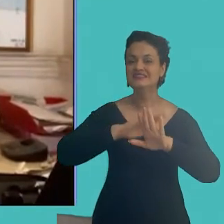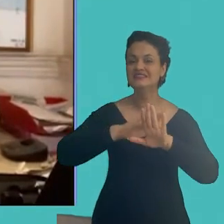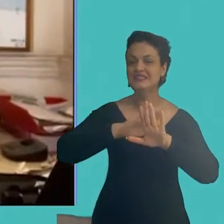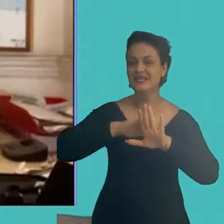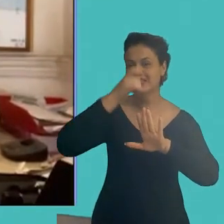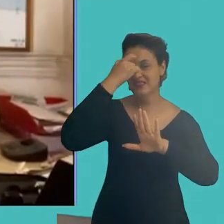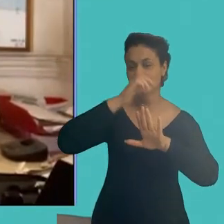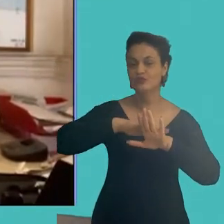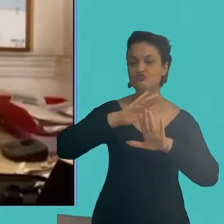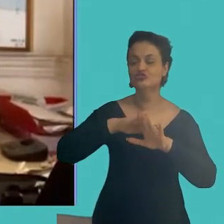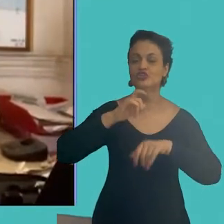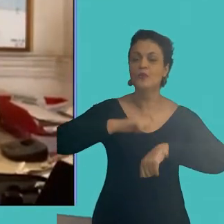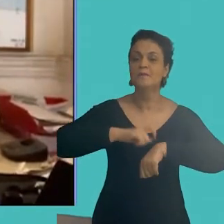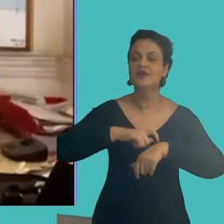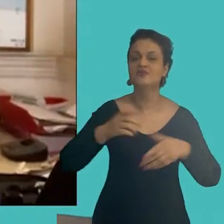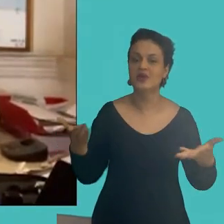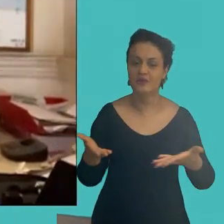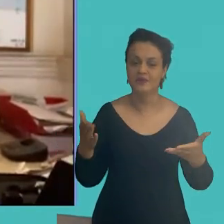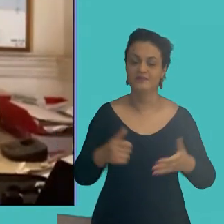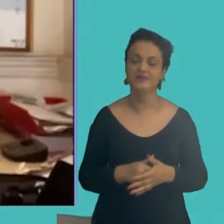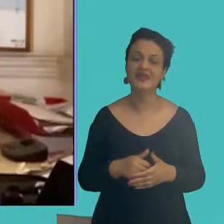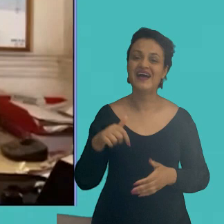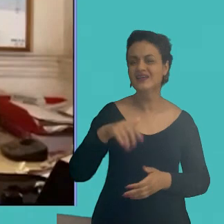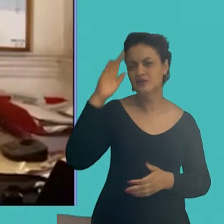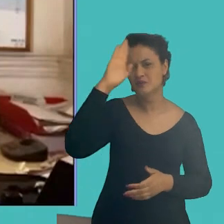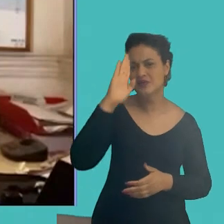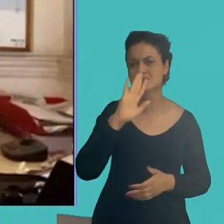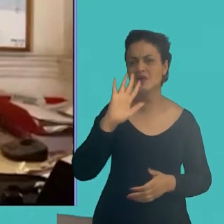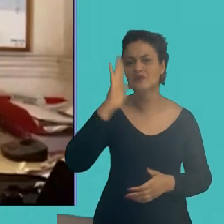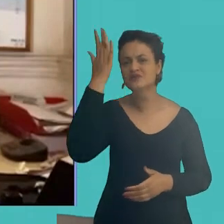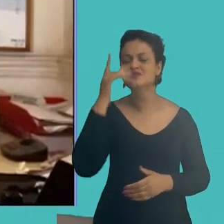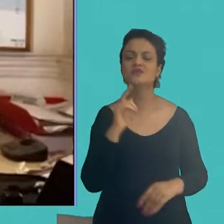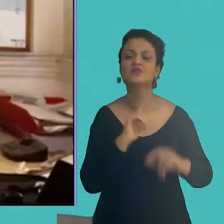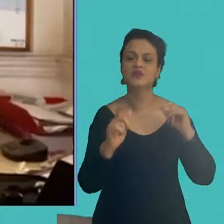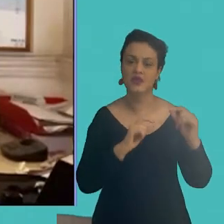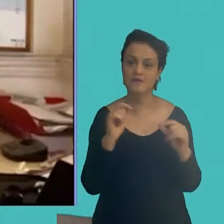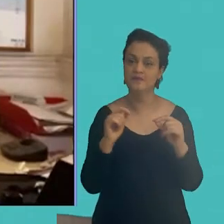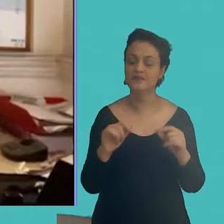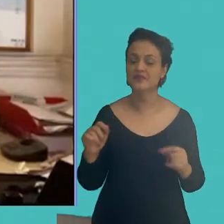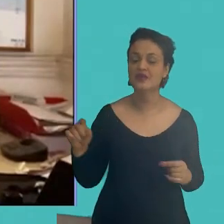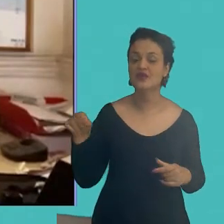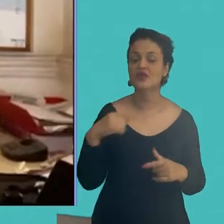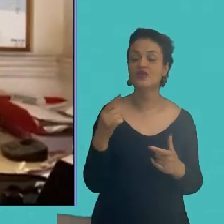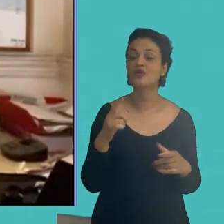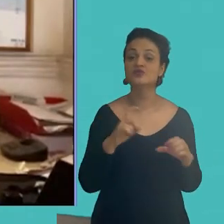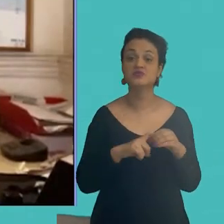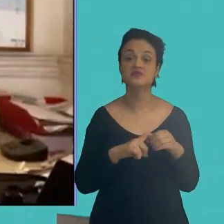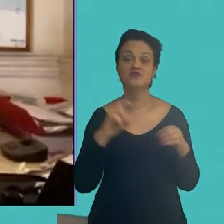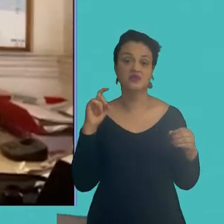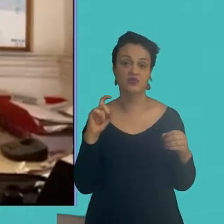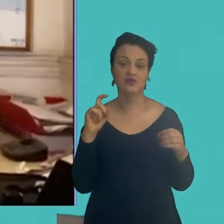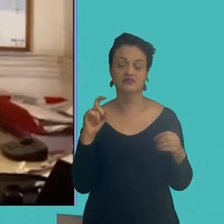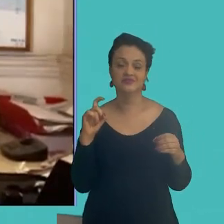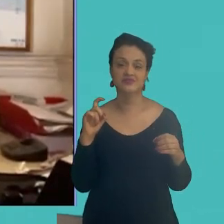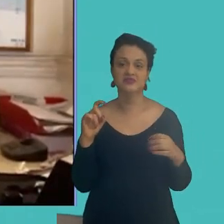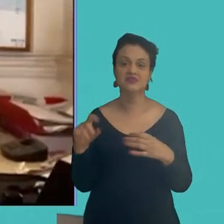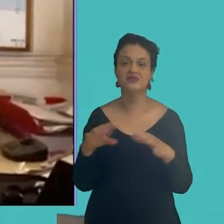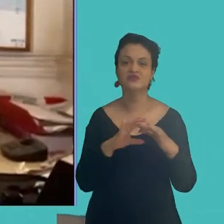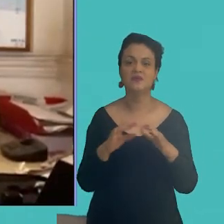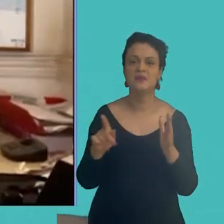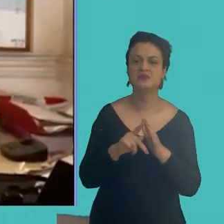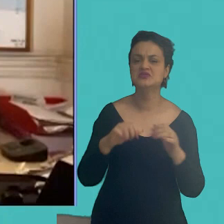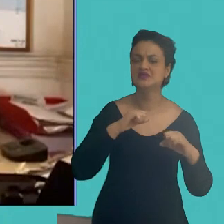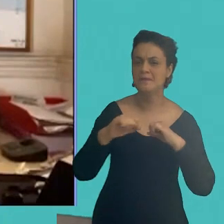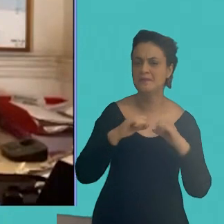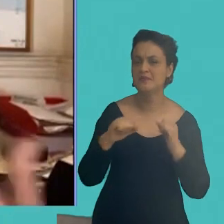no Brasil em particular. Como eu disse, nós não estamos desvinculados dessas grandes correntes de debates